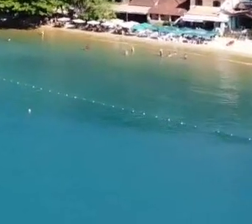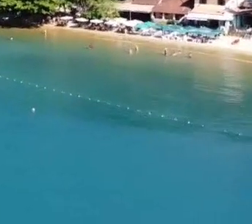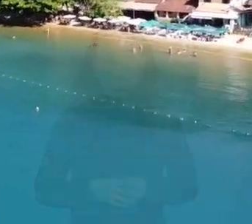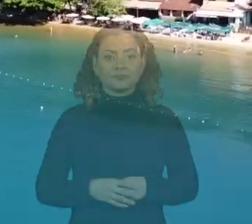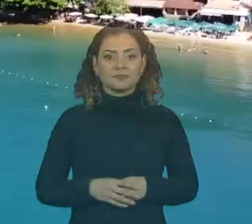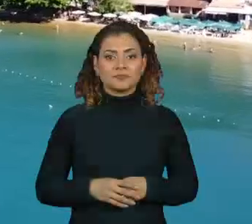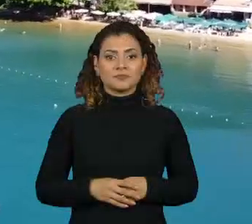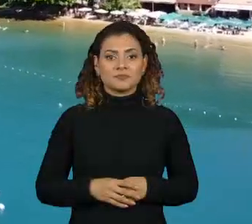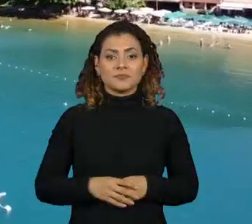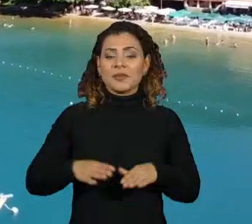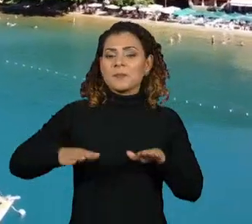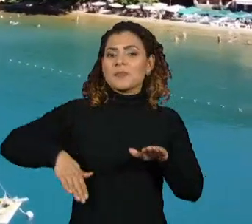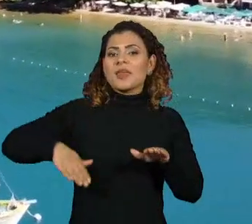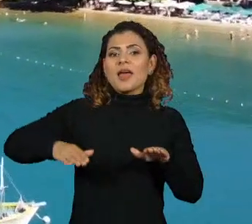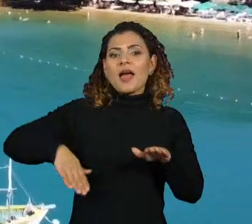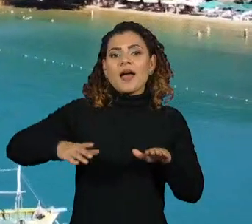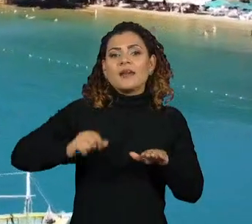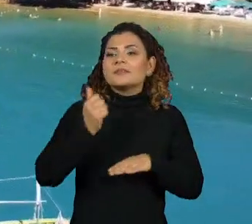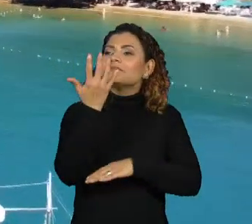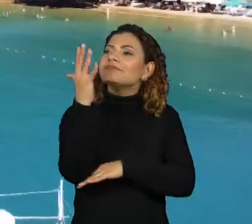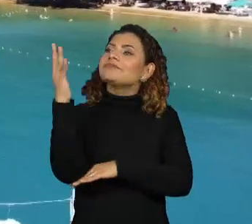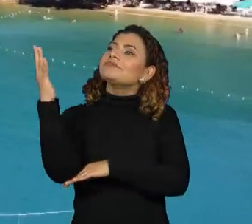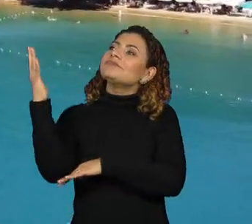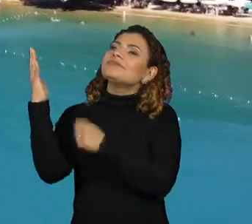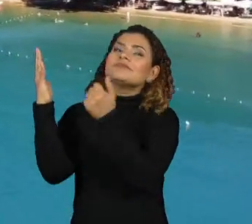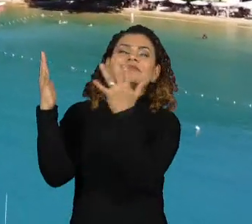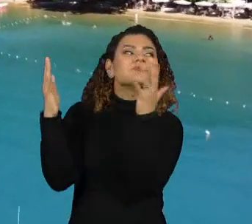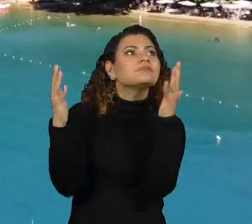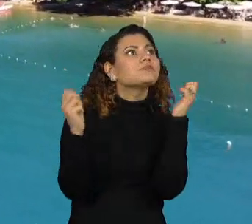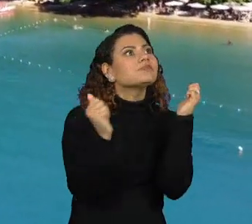Na beira da praia, na sombra da floresta.